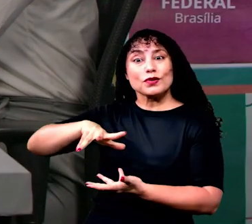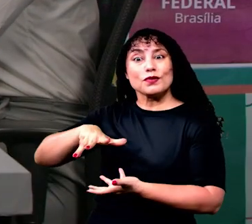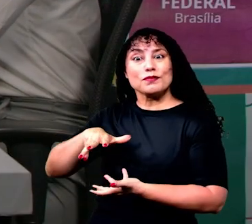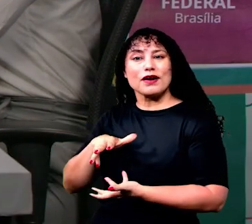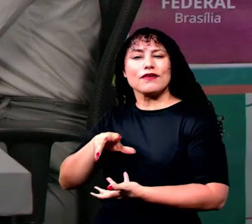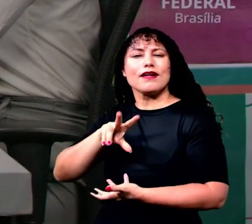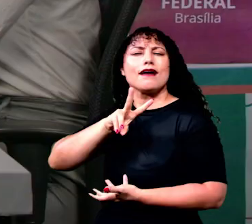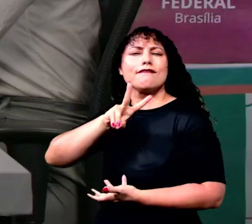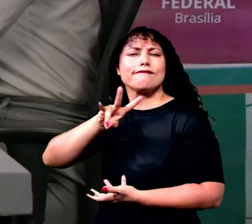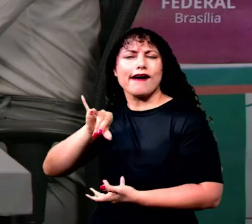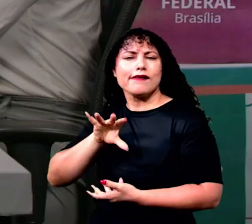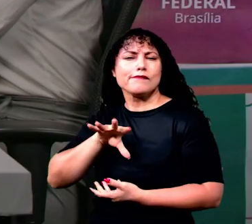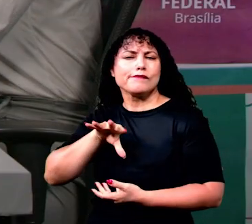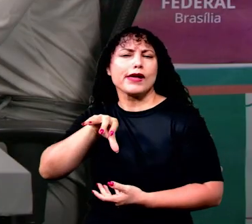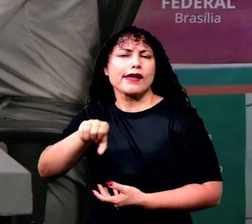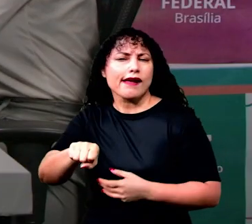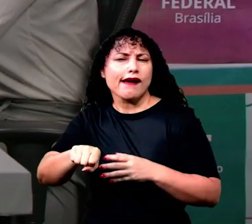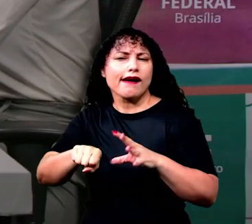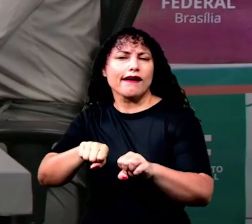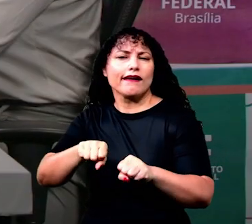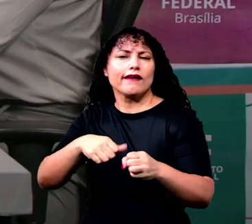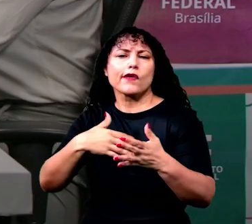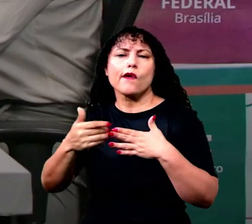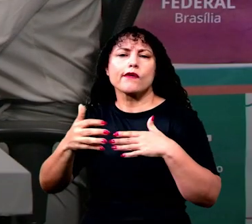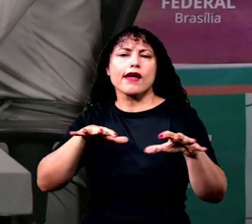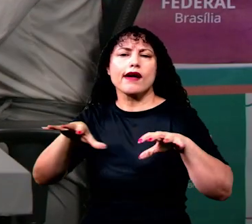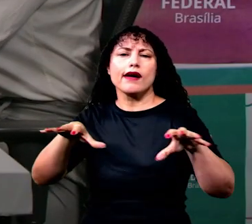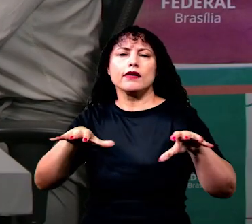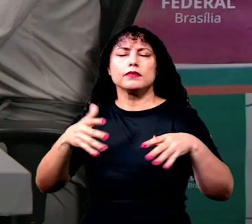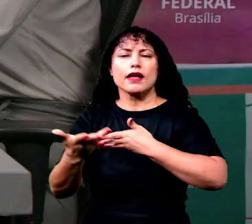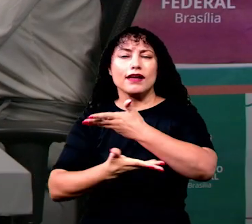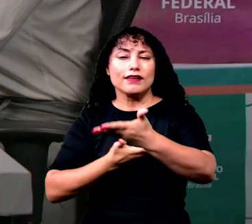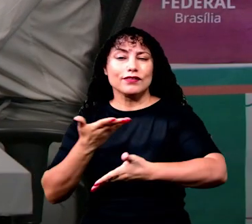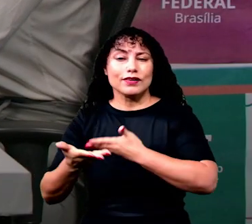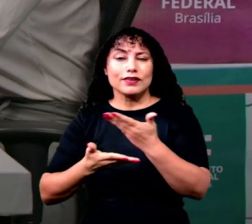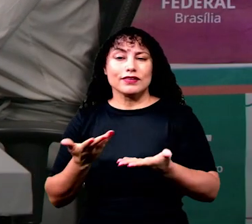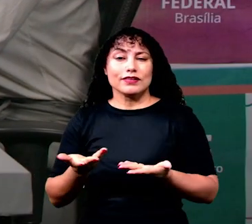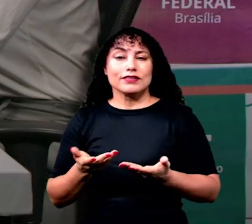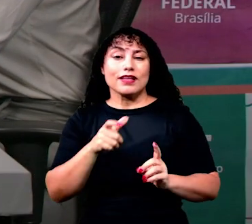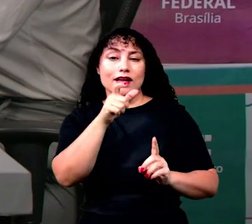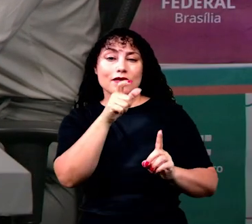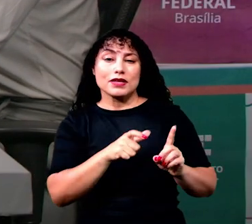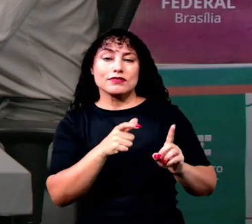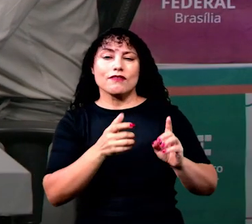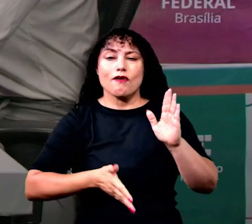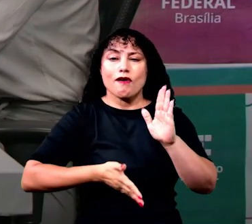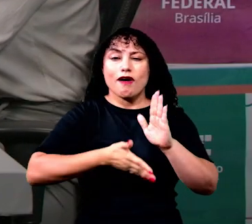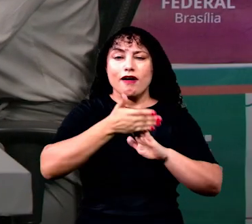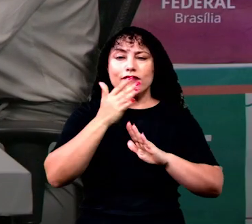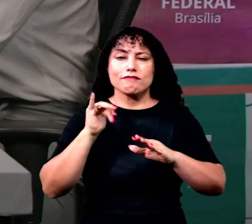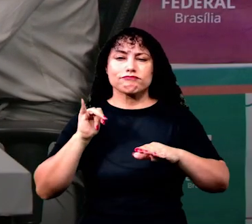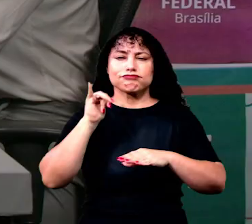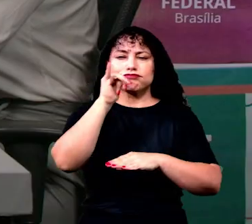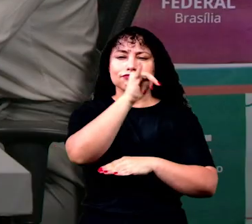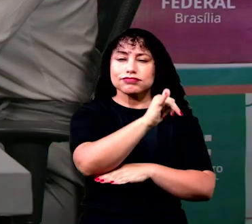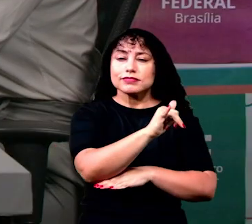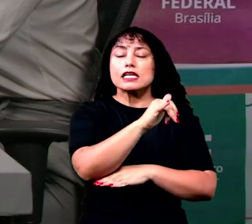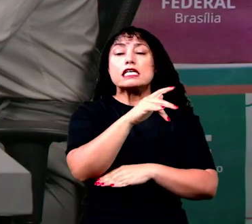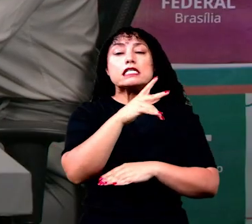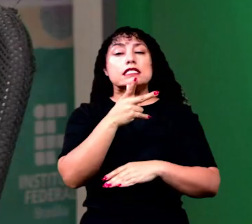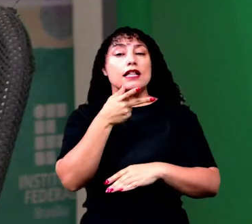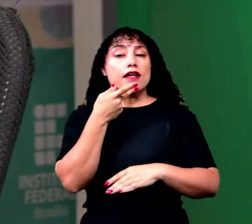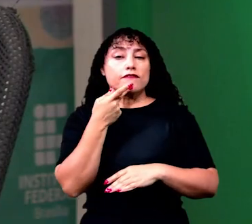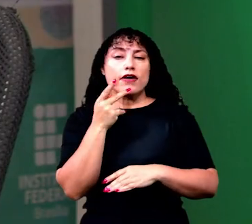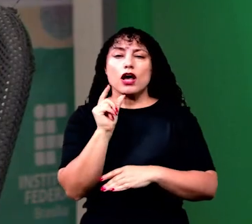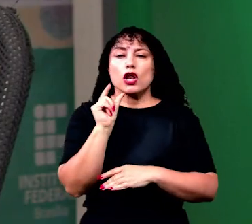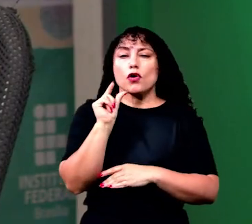global, ela vai pegar qualquer âmbito que a pessoa esteja envolvida. Igual se a pessoa for viajar. Geralmente,